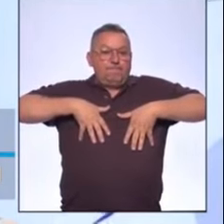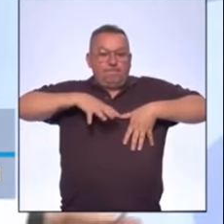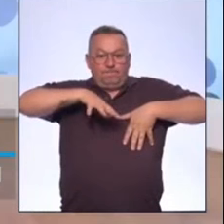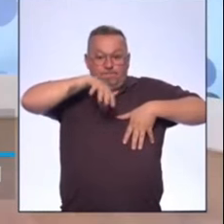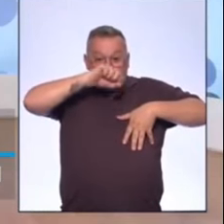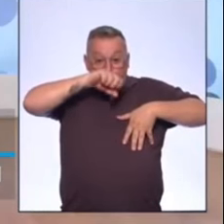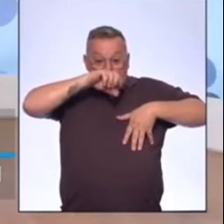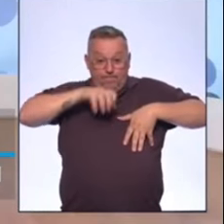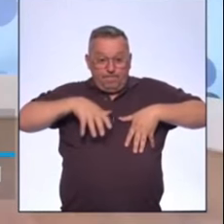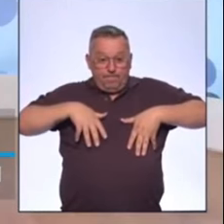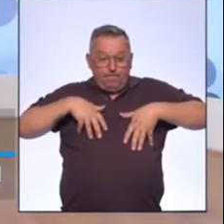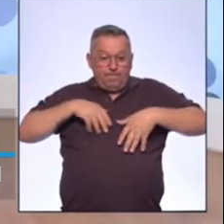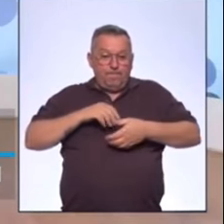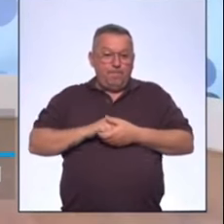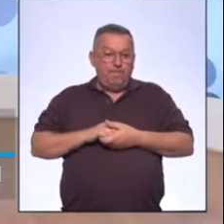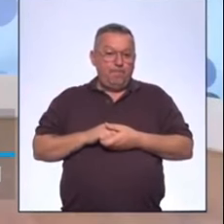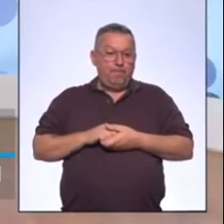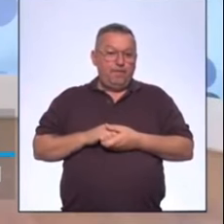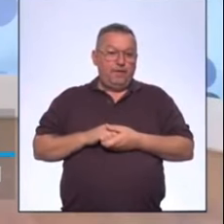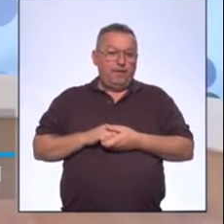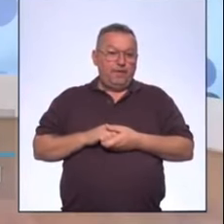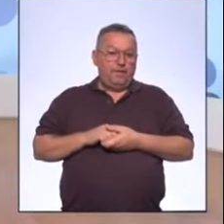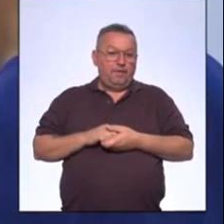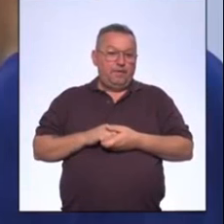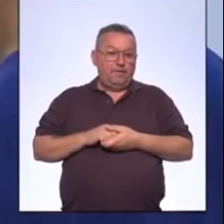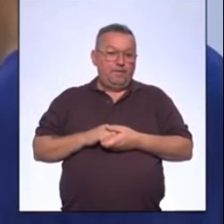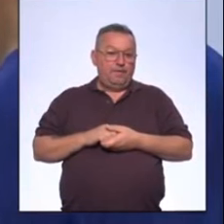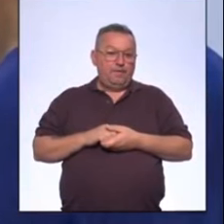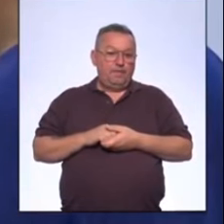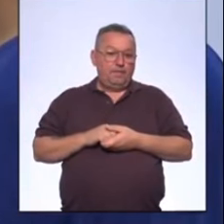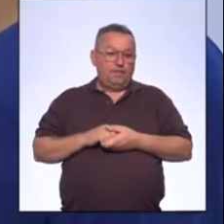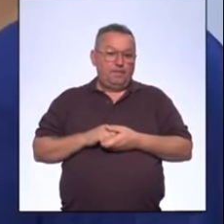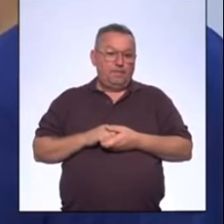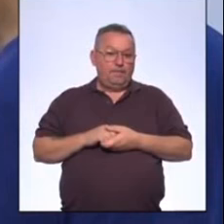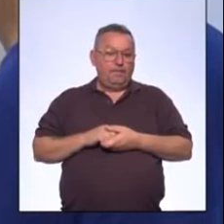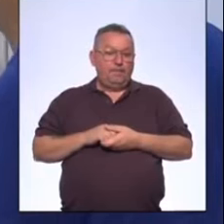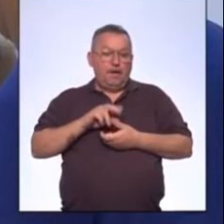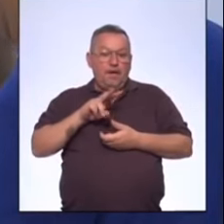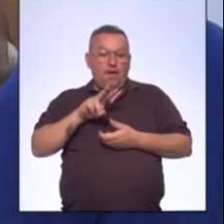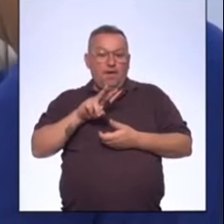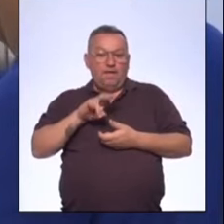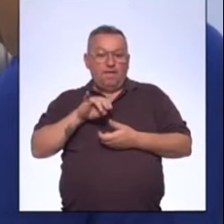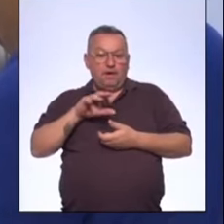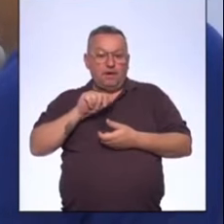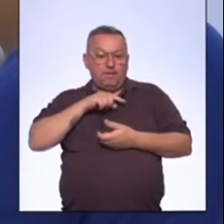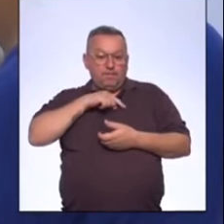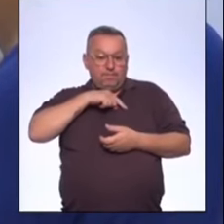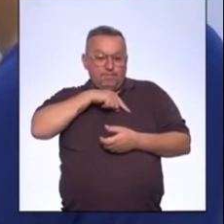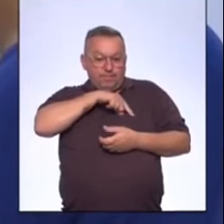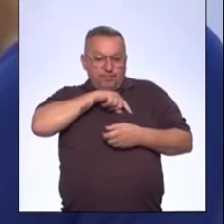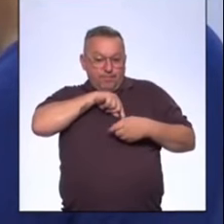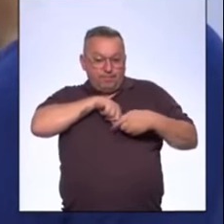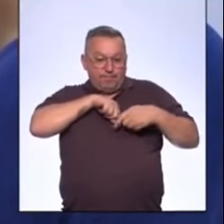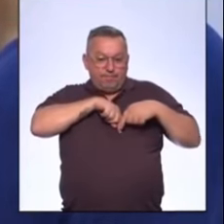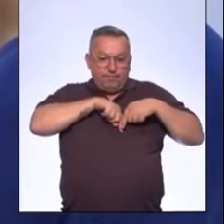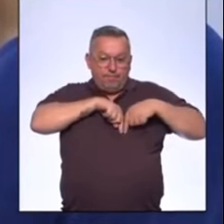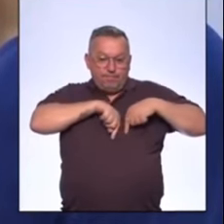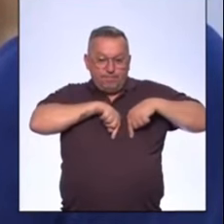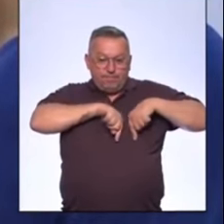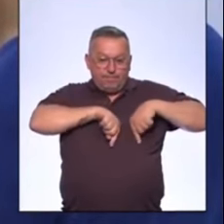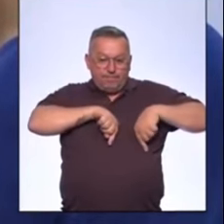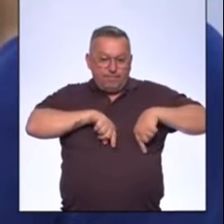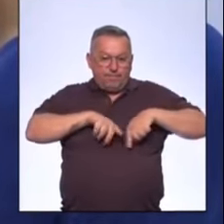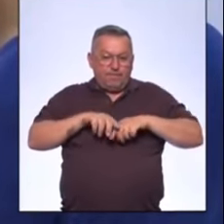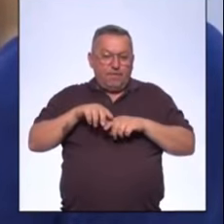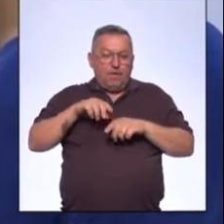ó. Vai passar por aqui a veia, vai passar por aqui, vai deixar o